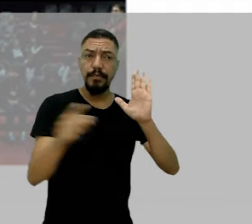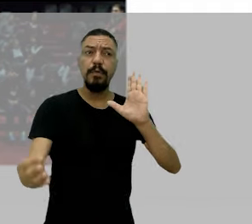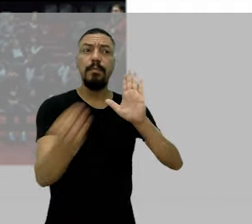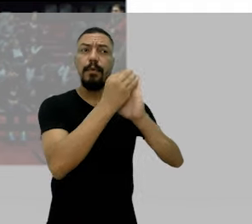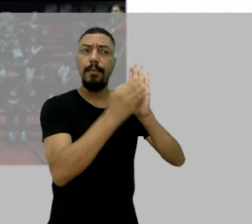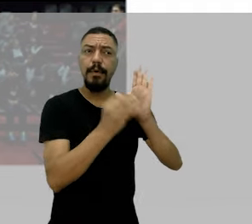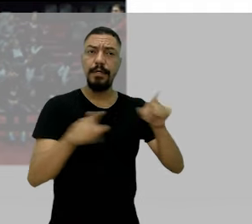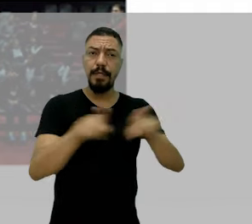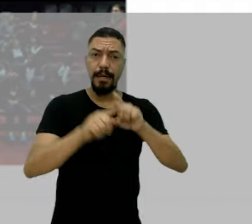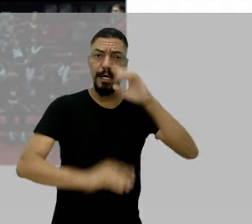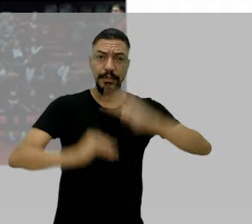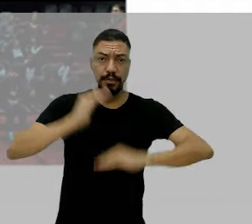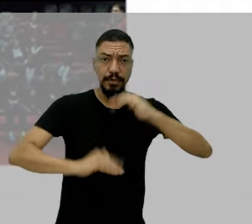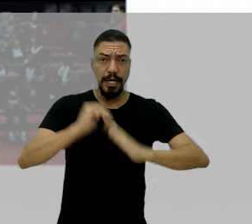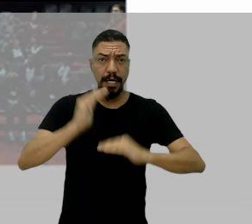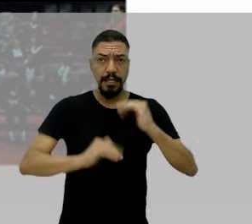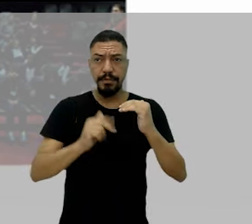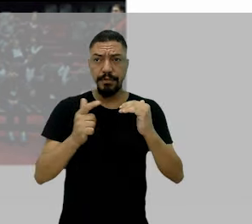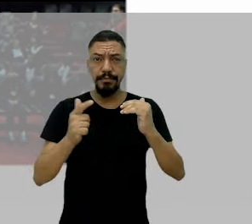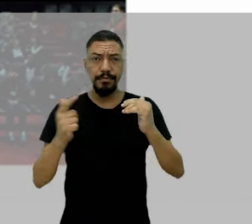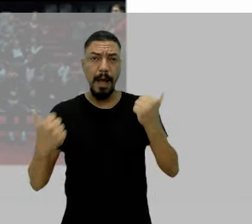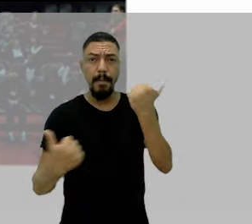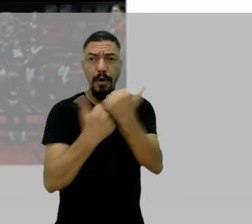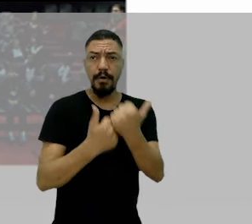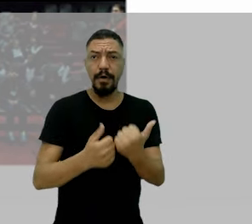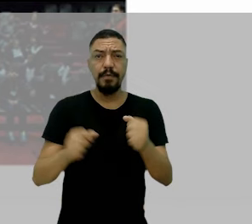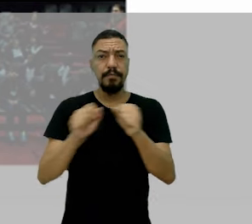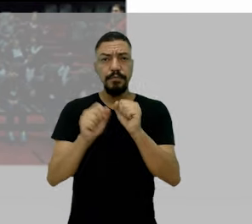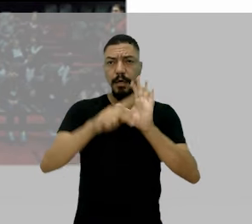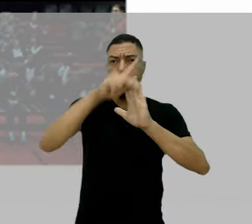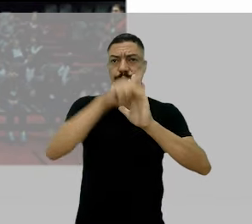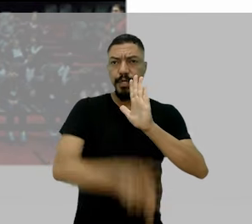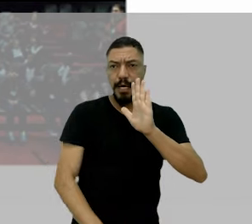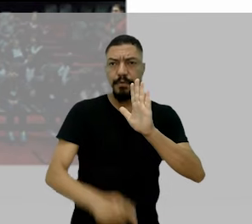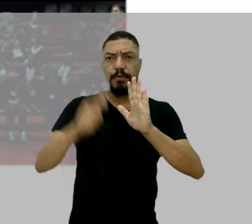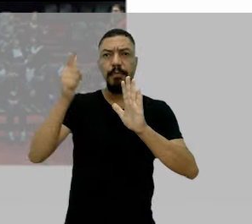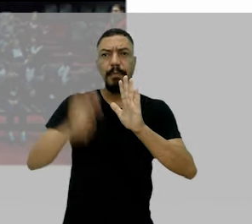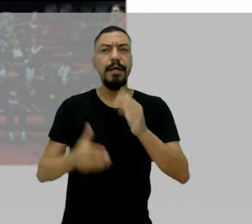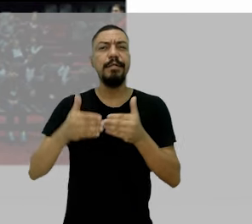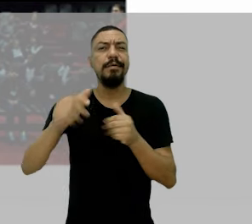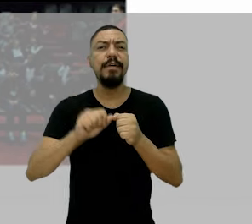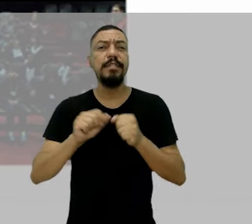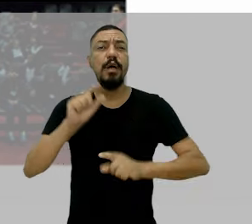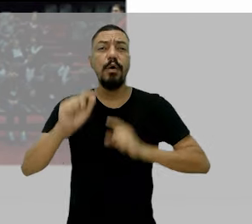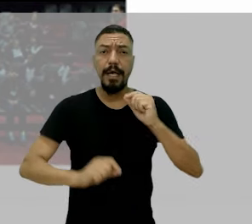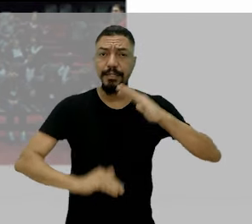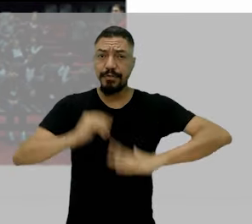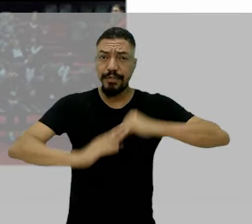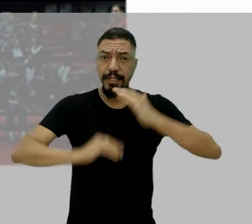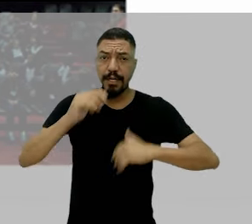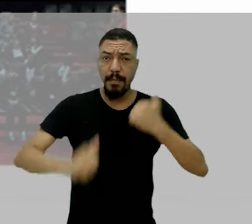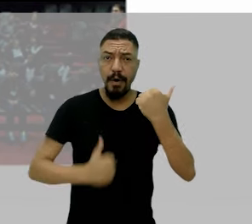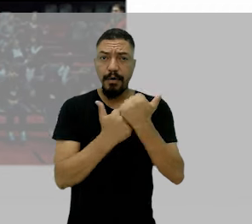de contrapartida. Então, vocês fizeram o projeto. O que vocês vão fazer de atividade de contrapartida? A gente